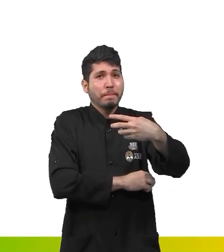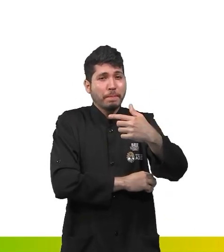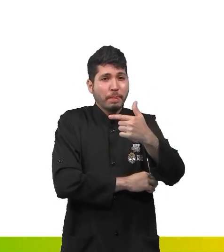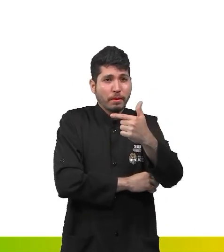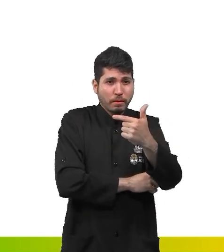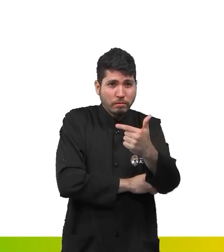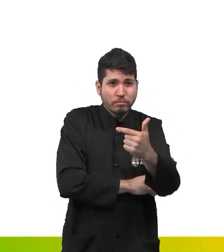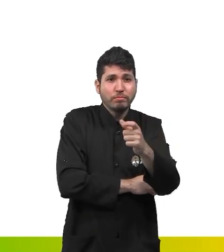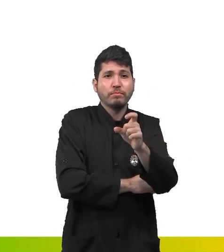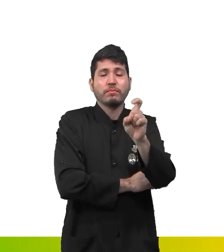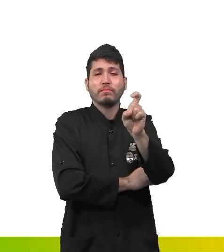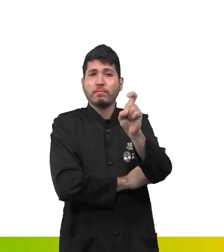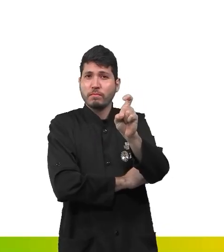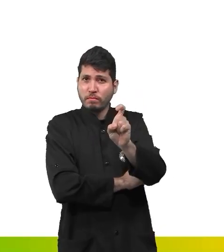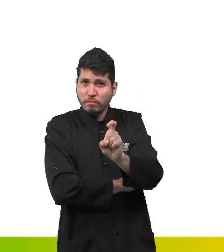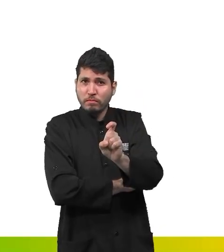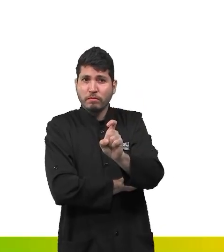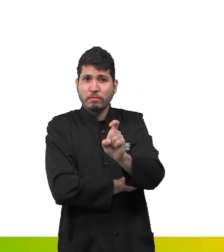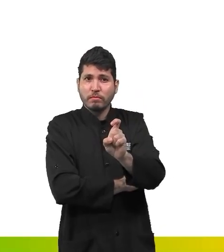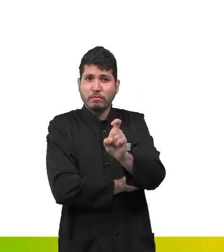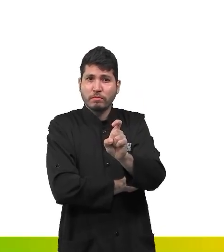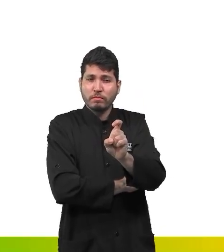32x igual a